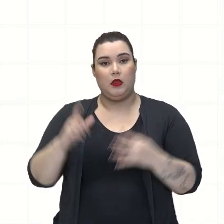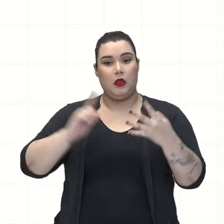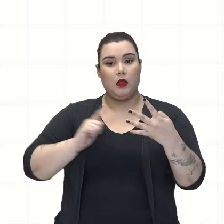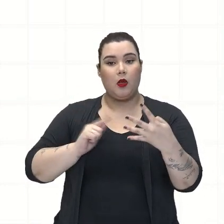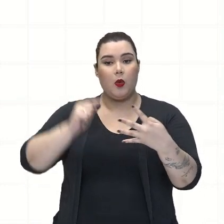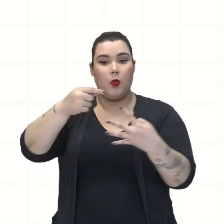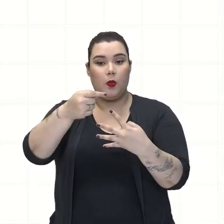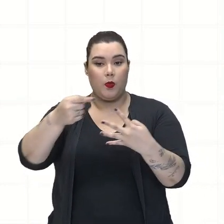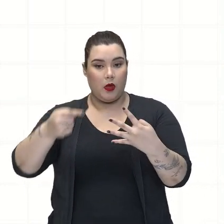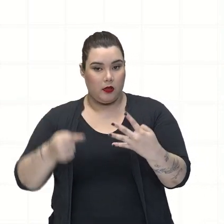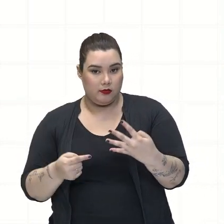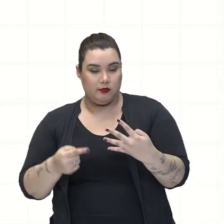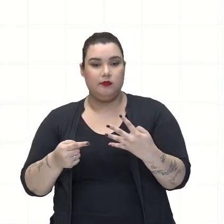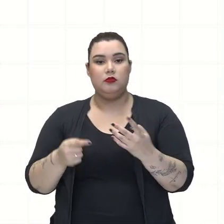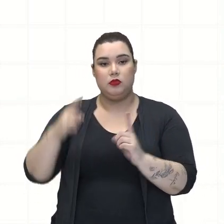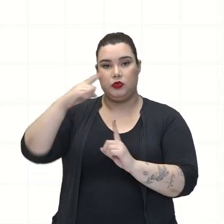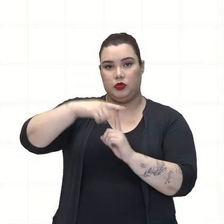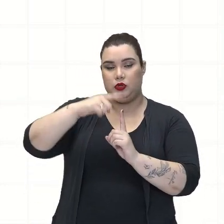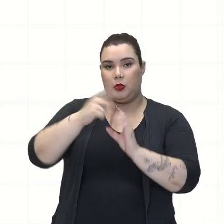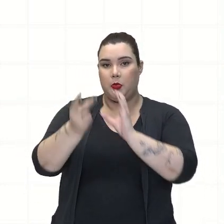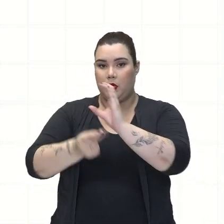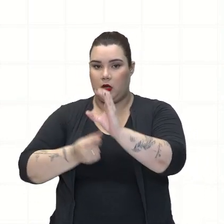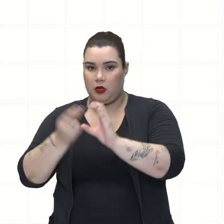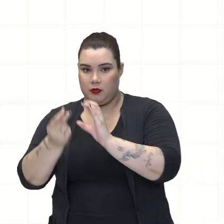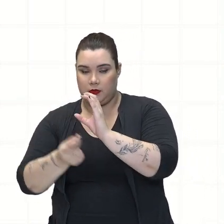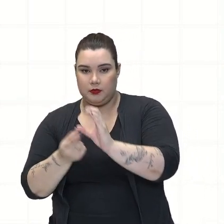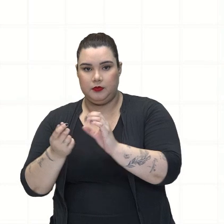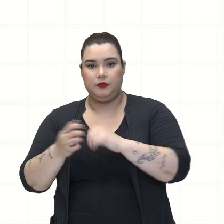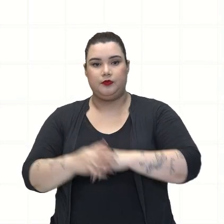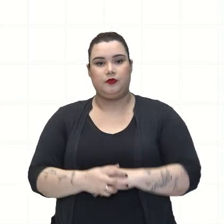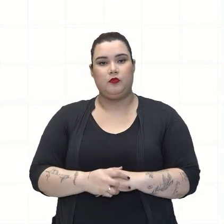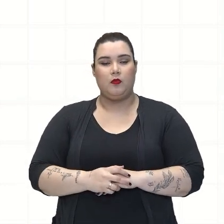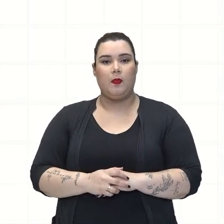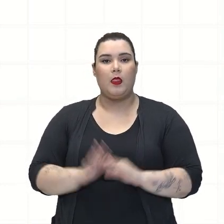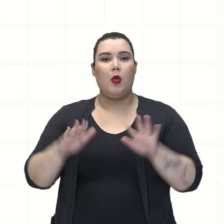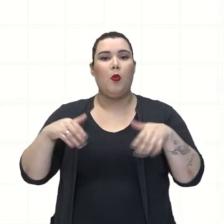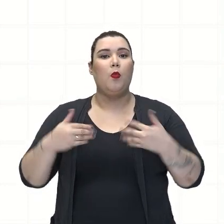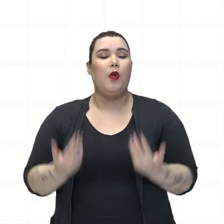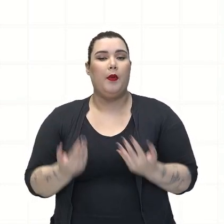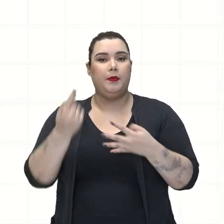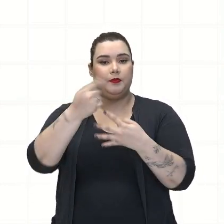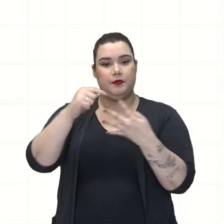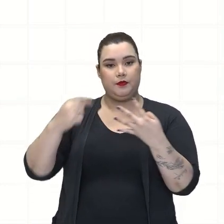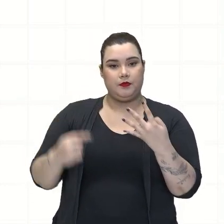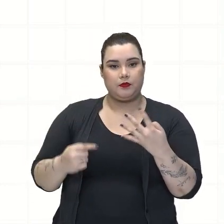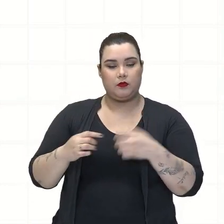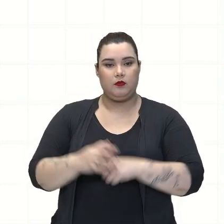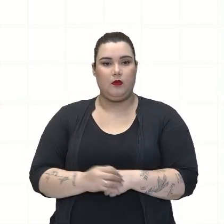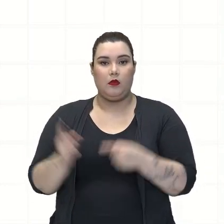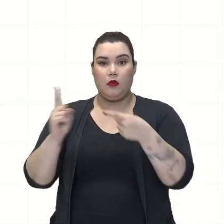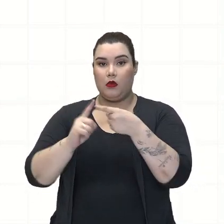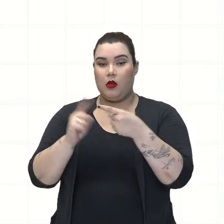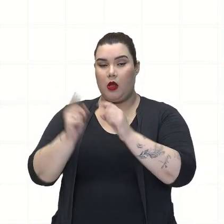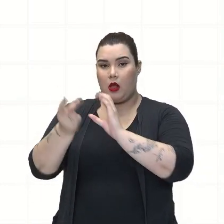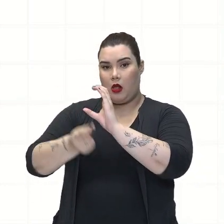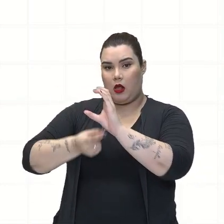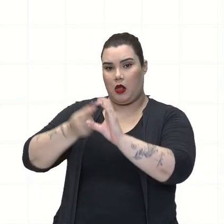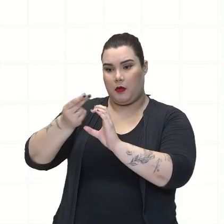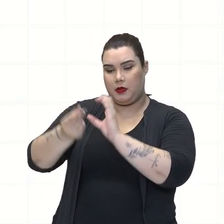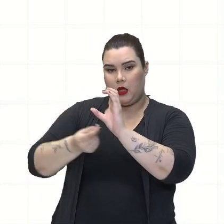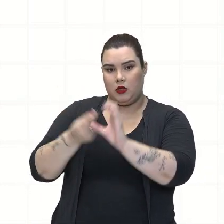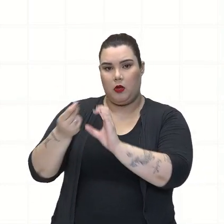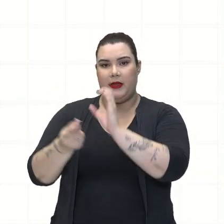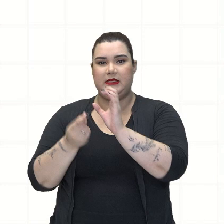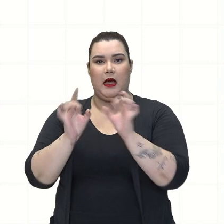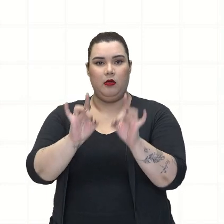4 fases do modo de produção capitalista, certo? Quais são essas fases, professor? O capitalismo comercial,